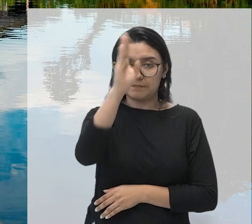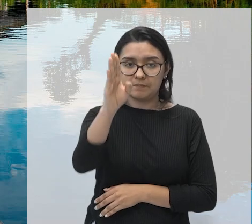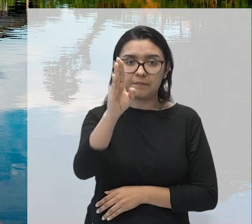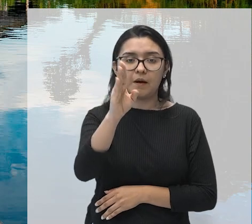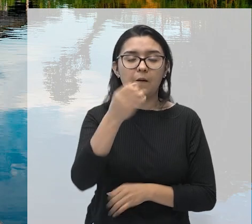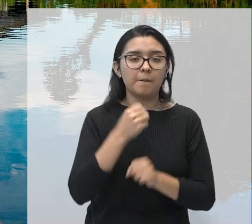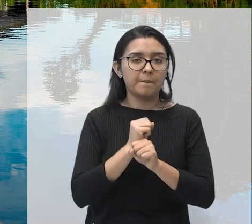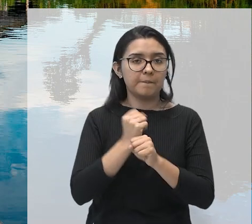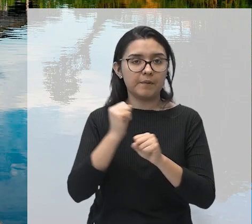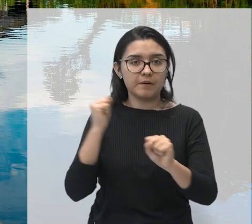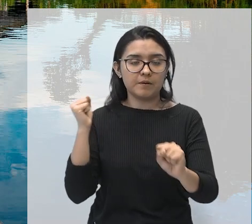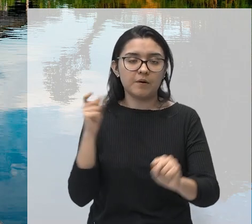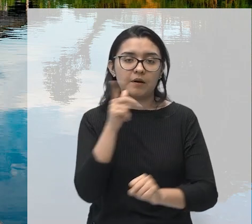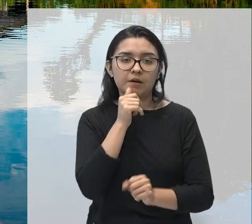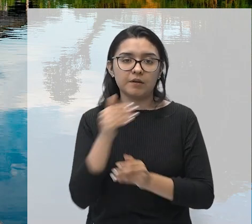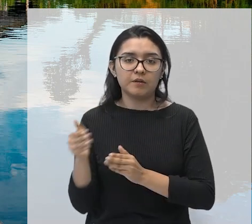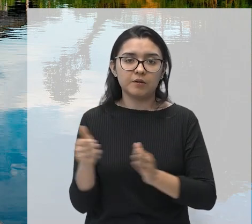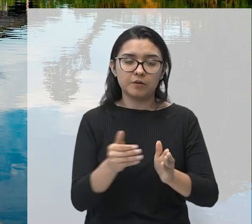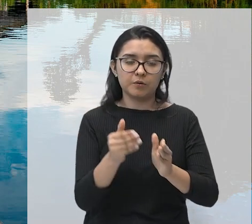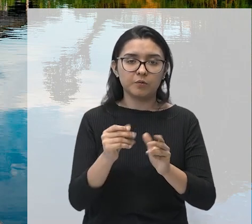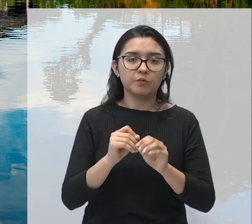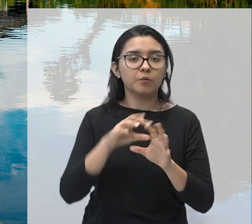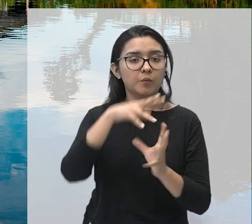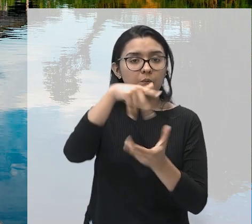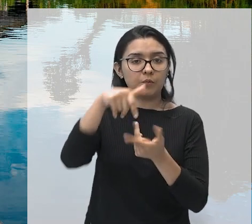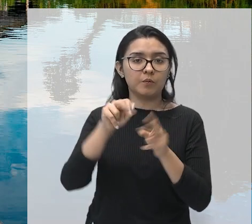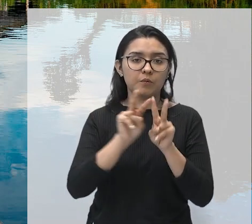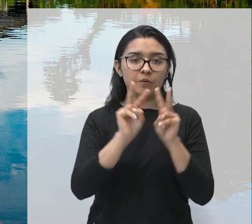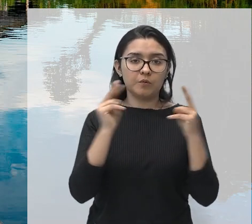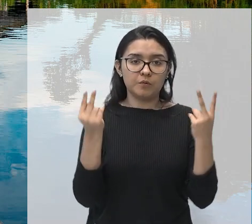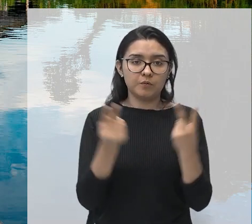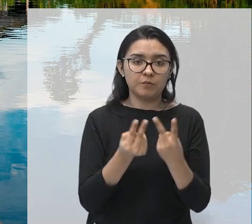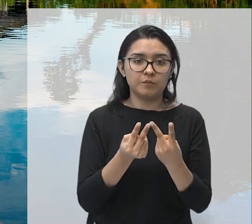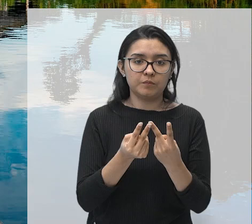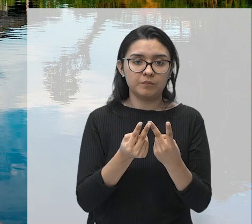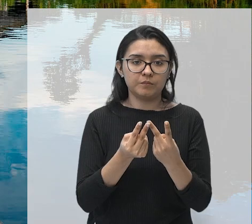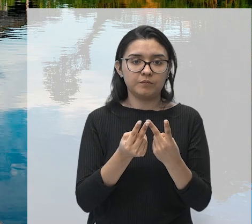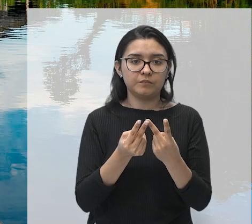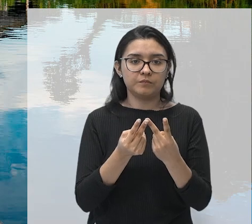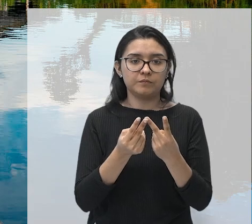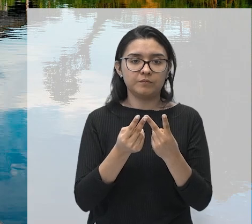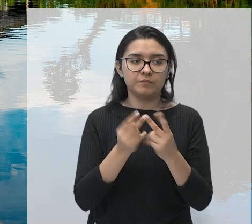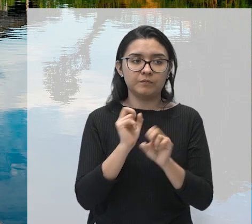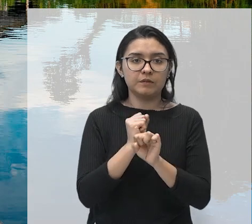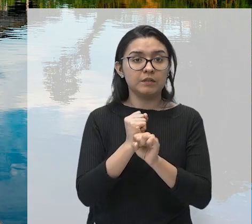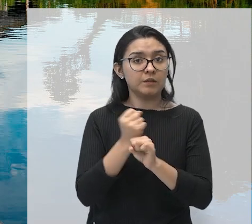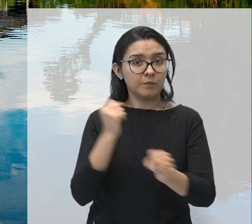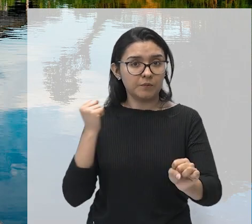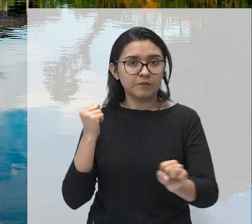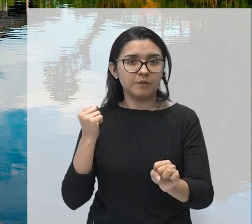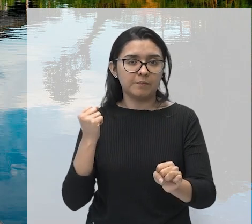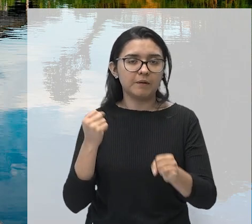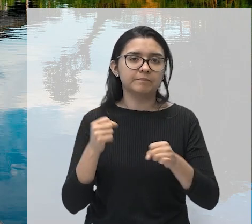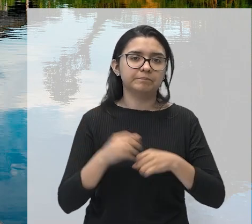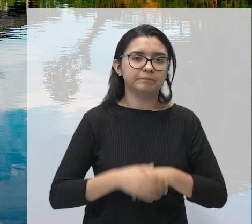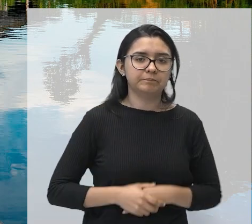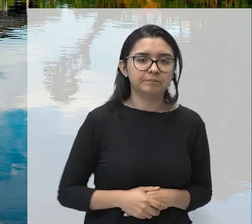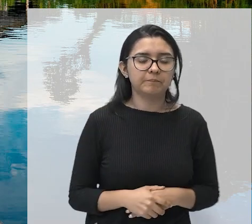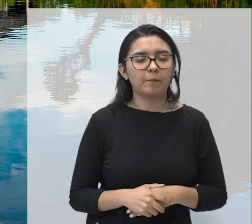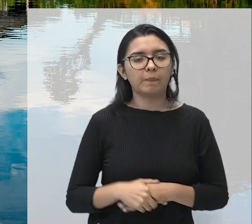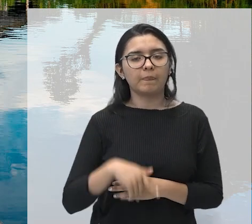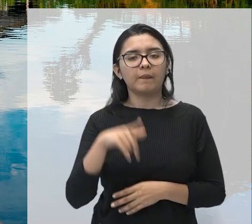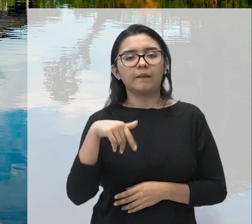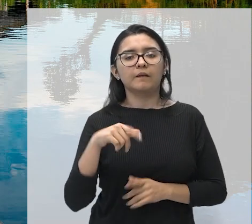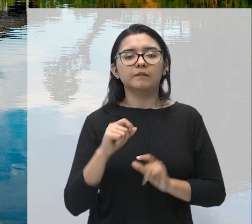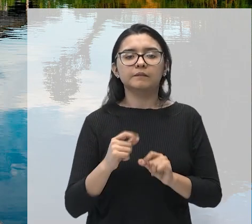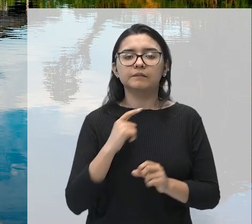o maior rio do mundo em volume e extensão, né? Esse rio